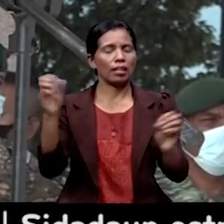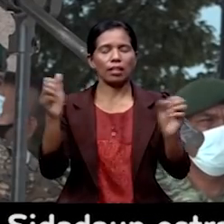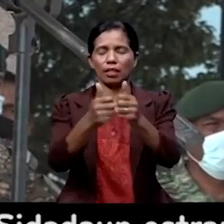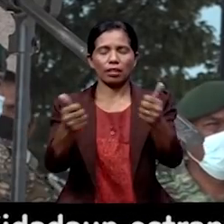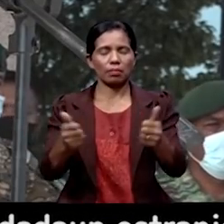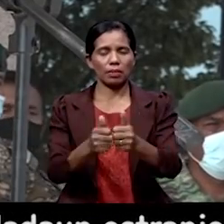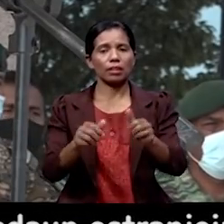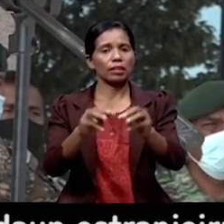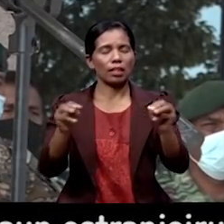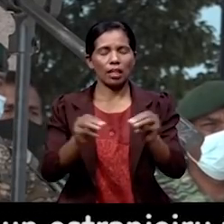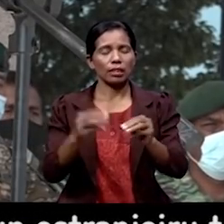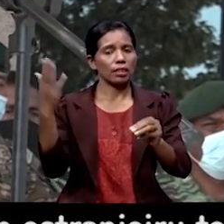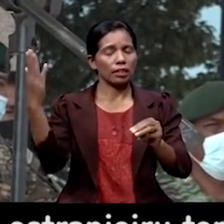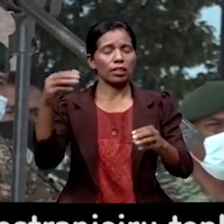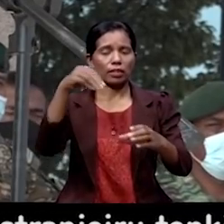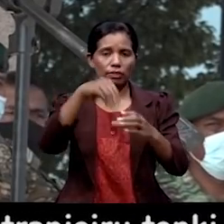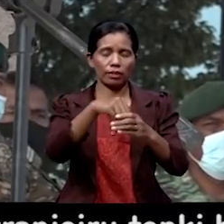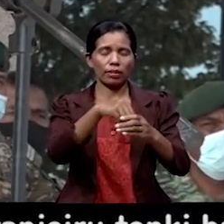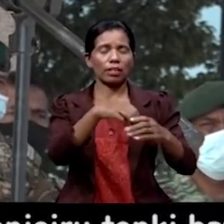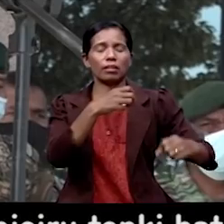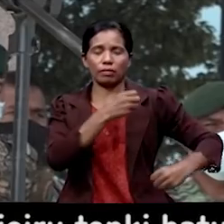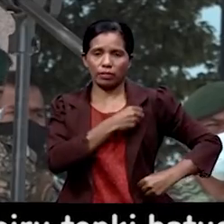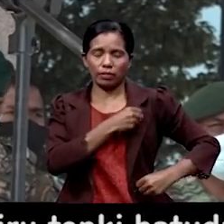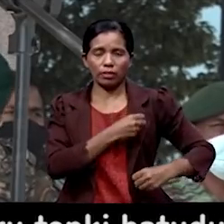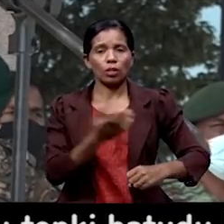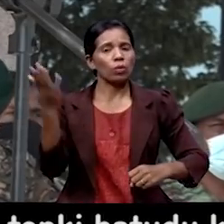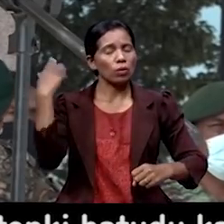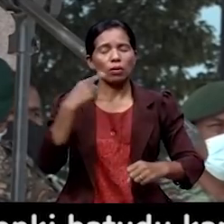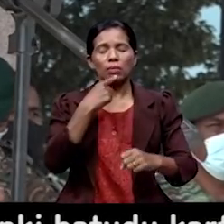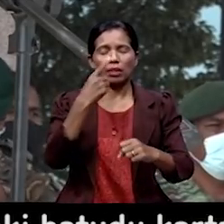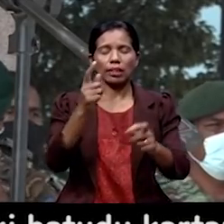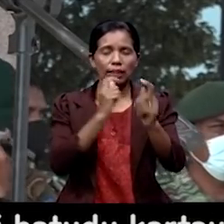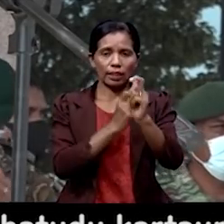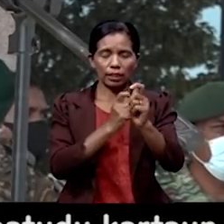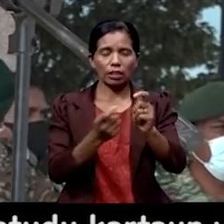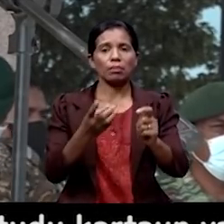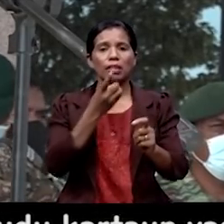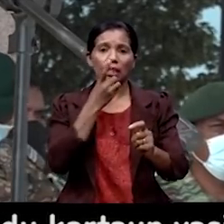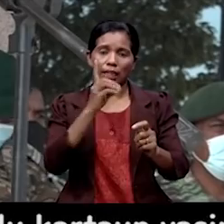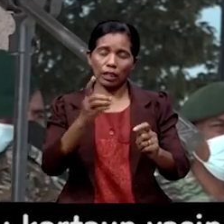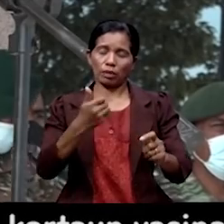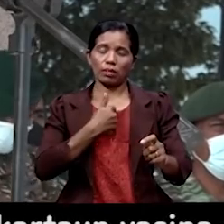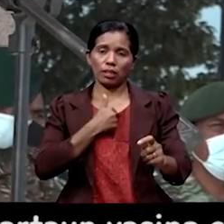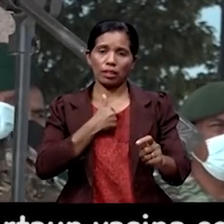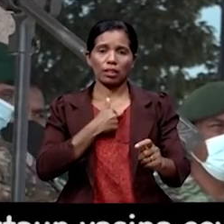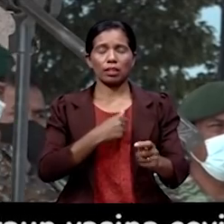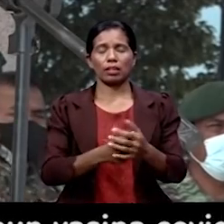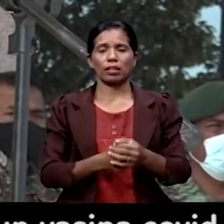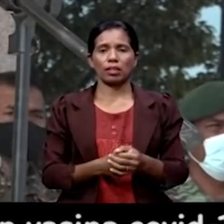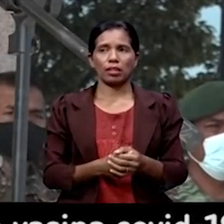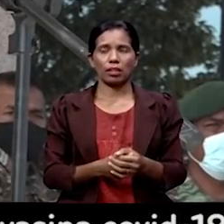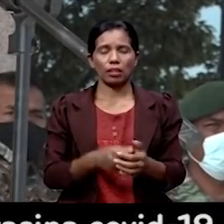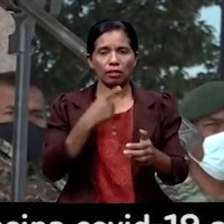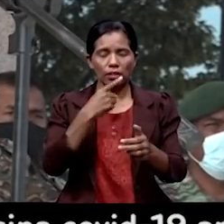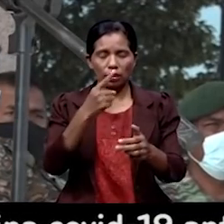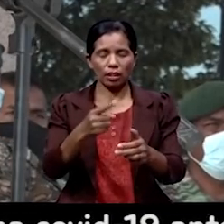Nenar. E me ulo, mas tu testa e me declara em Minha A. Dá-me critério e da maca. Diga que